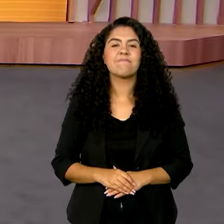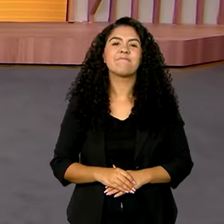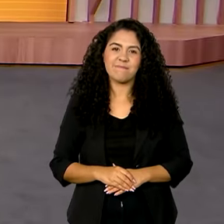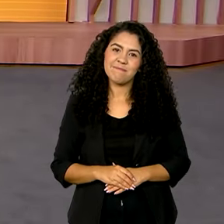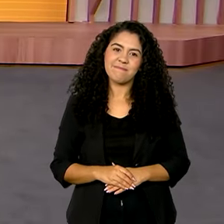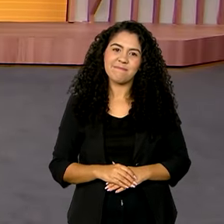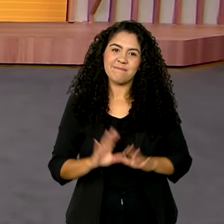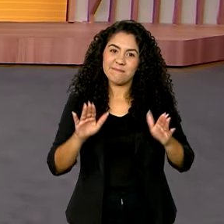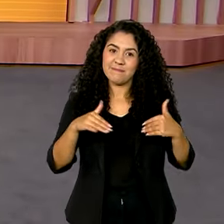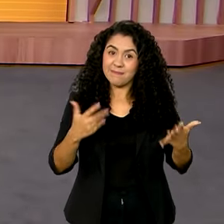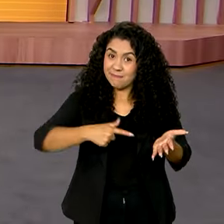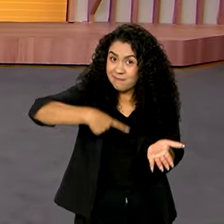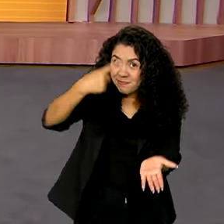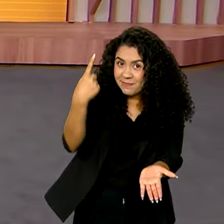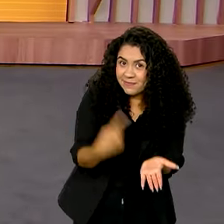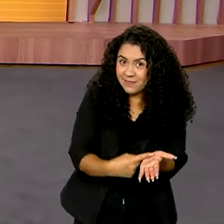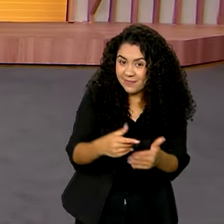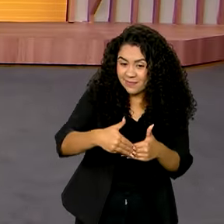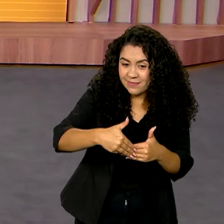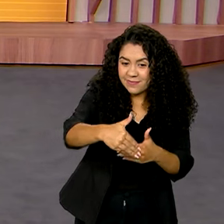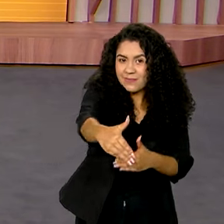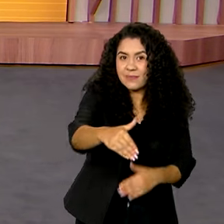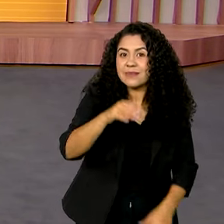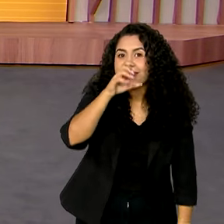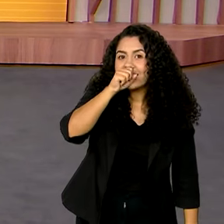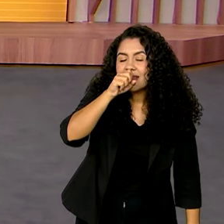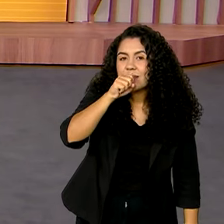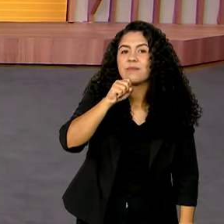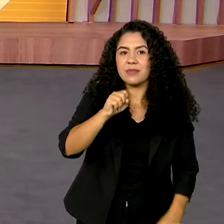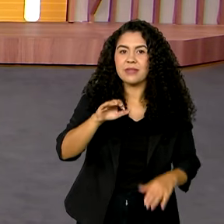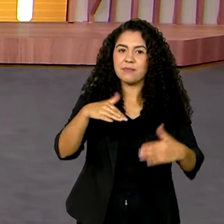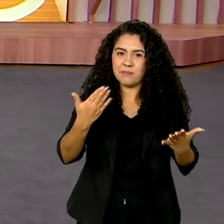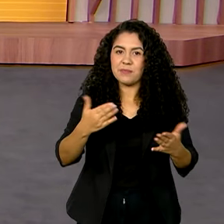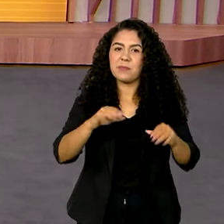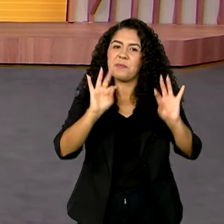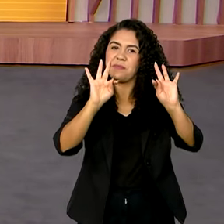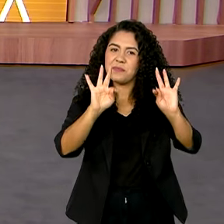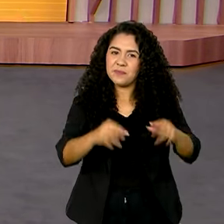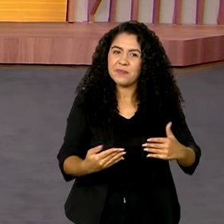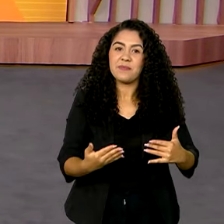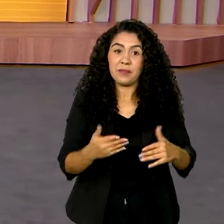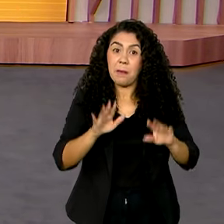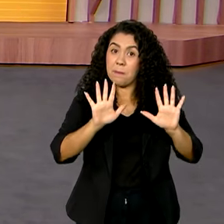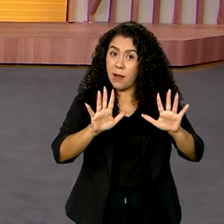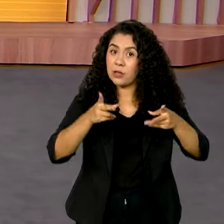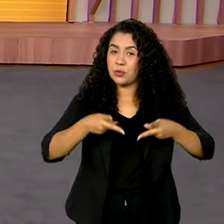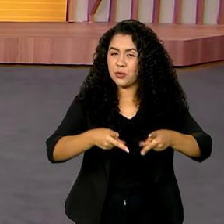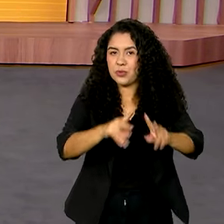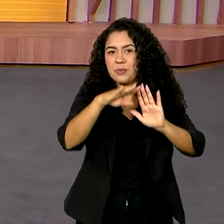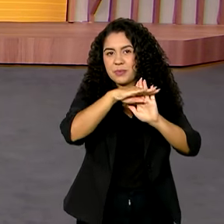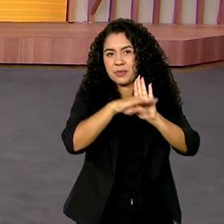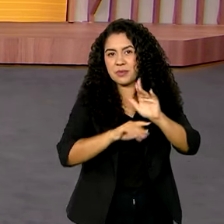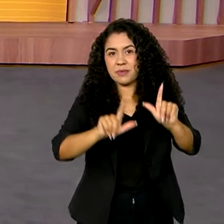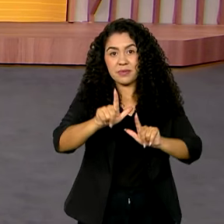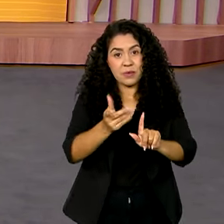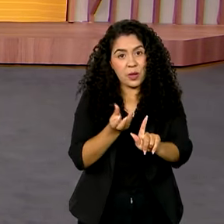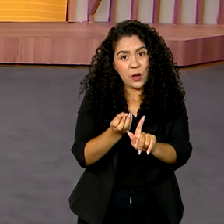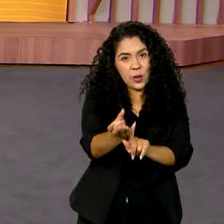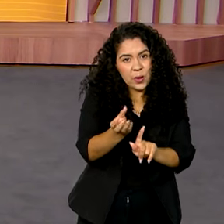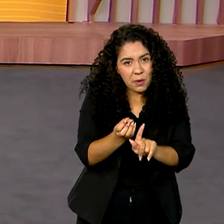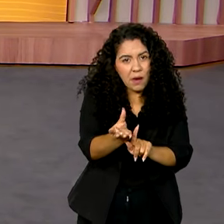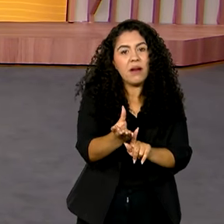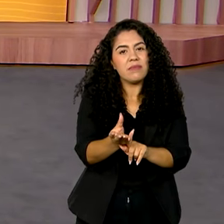Nós temos então um encontro marcado no próximo sábado. É isso então, o Brasil em Dia fica por aqui, mas o Canal Gov segue com a